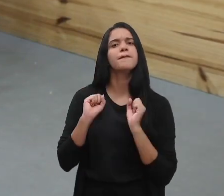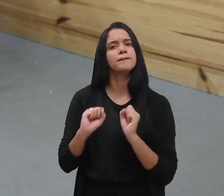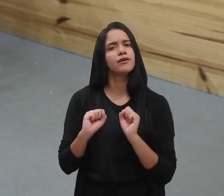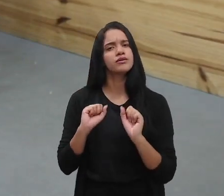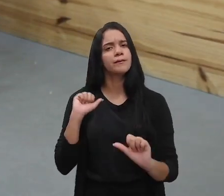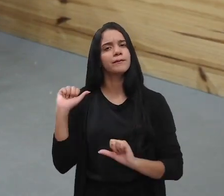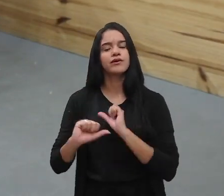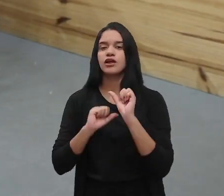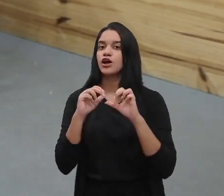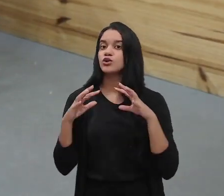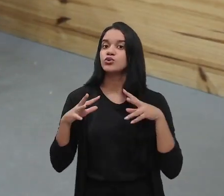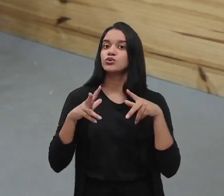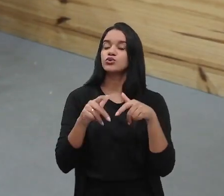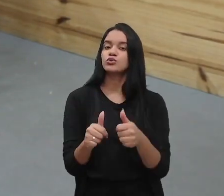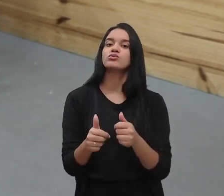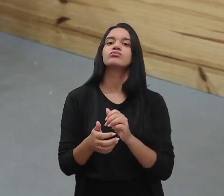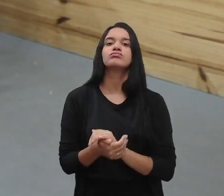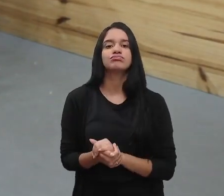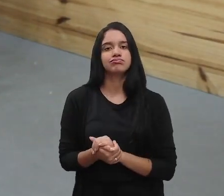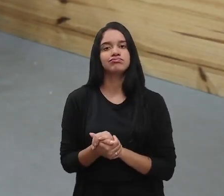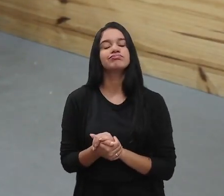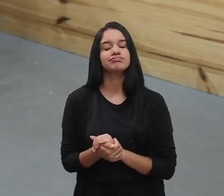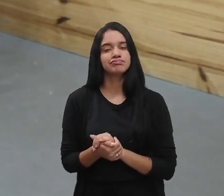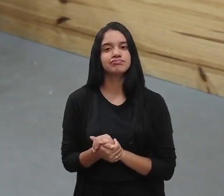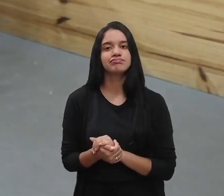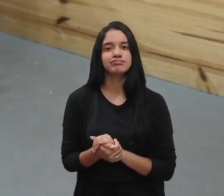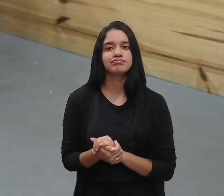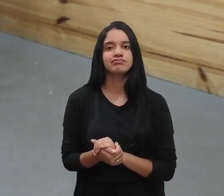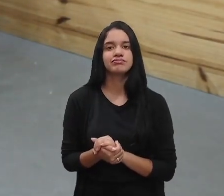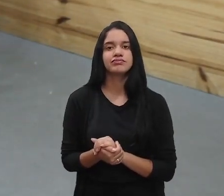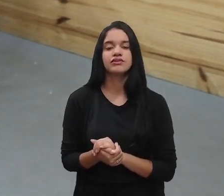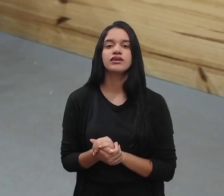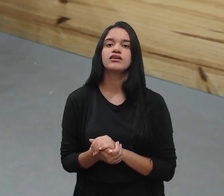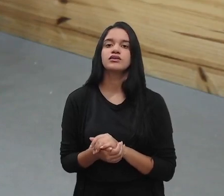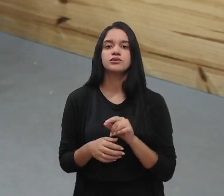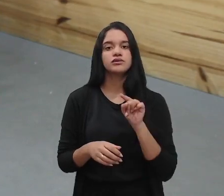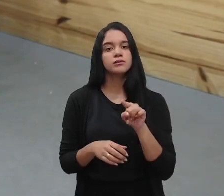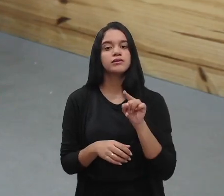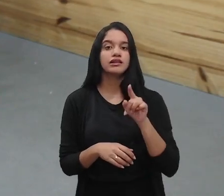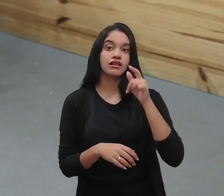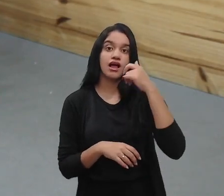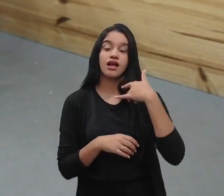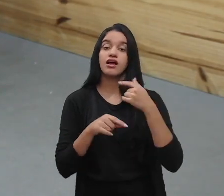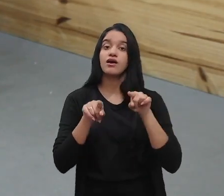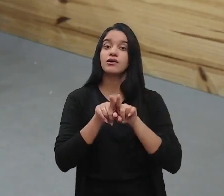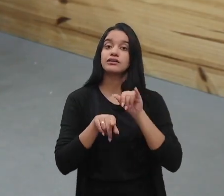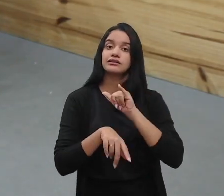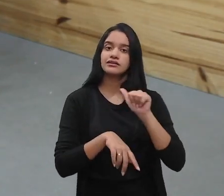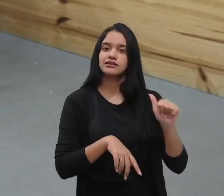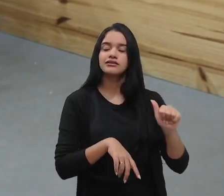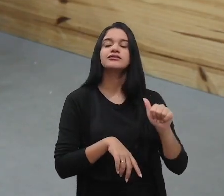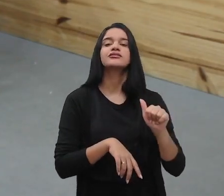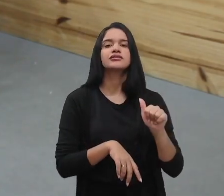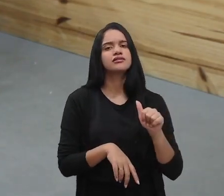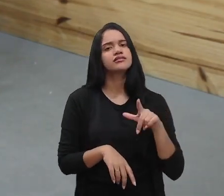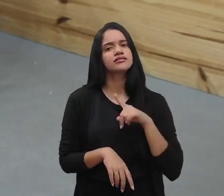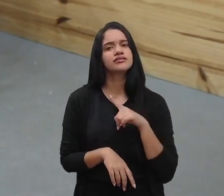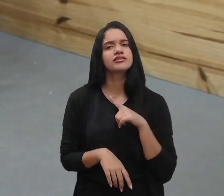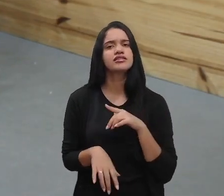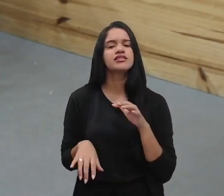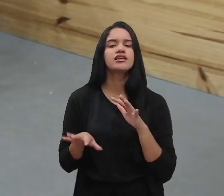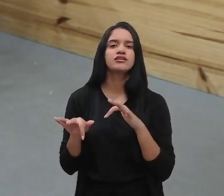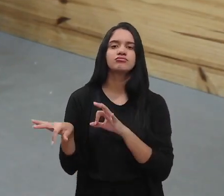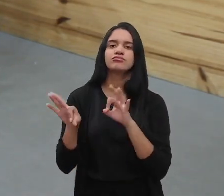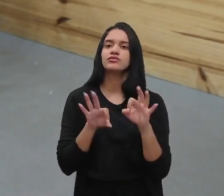tudo. Então, assim, é polêmico, né, professor? Essa questão da inteligência artificial é realmente polêmica. A gente tem visto, tem